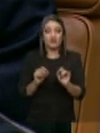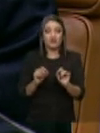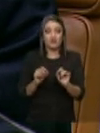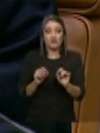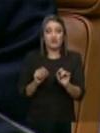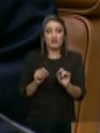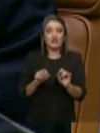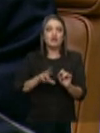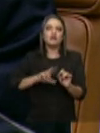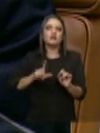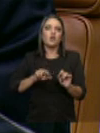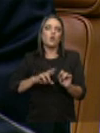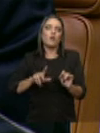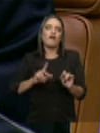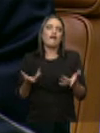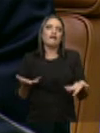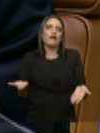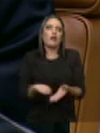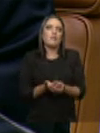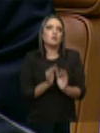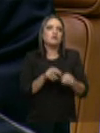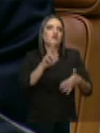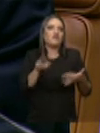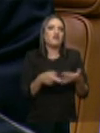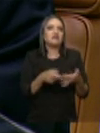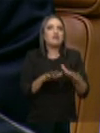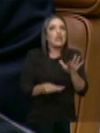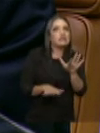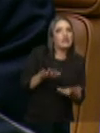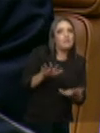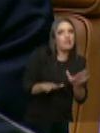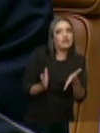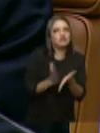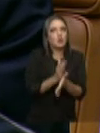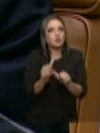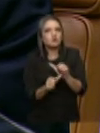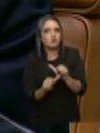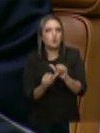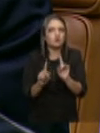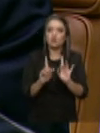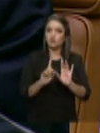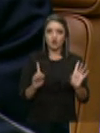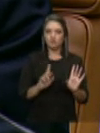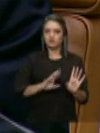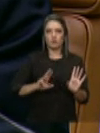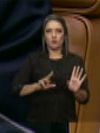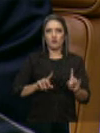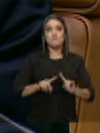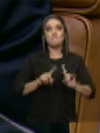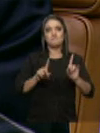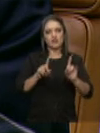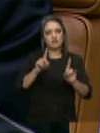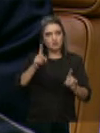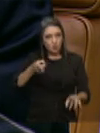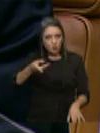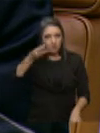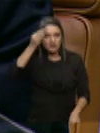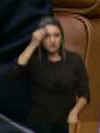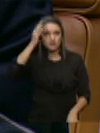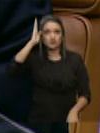de relativização da coisa julgada, apenas uma aplicação do entendimento que me parece ser consensual